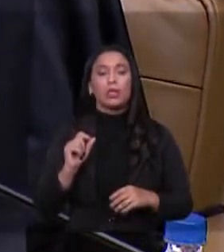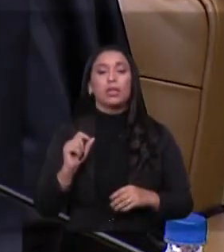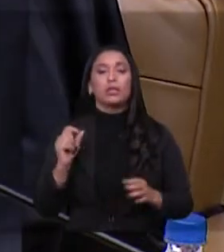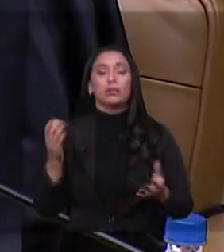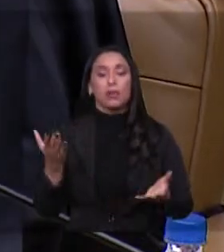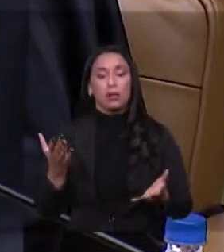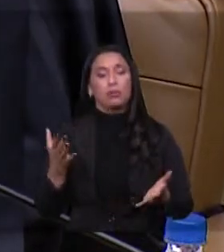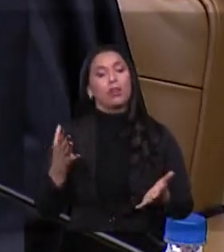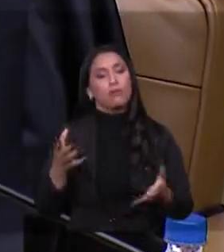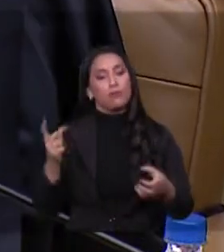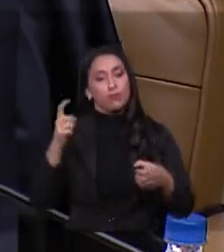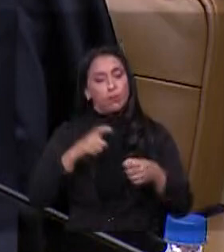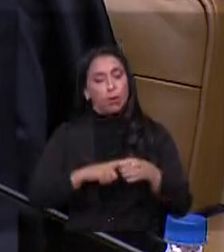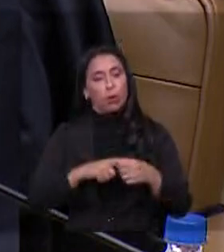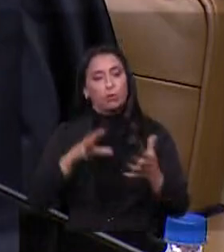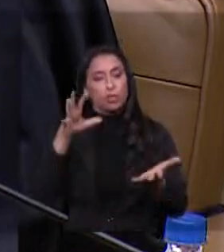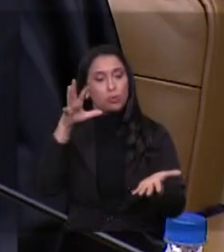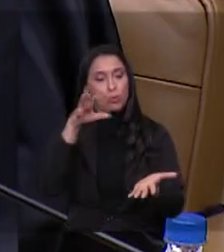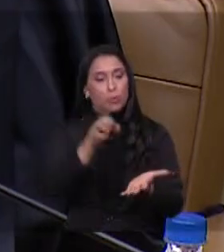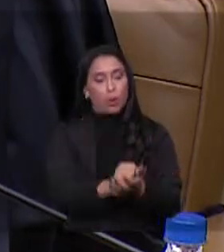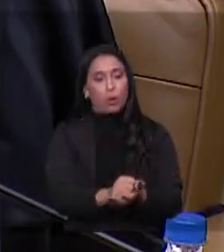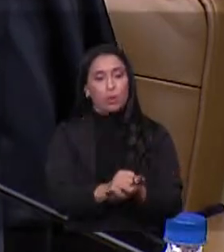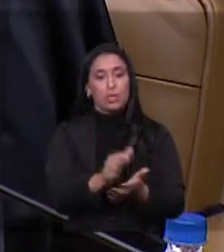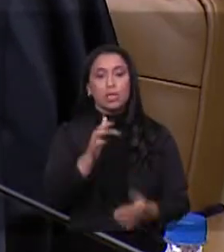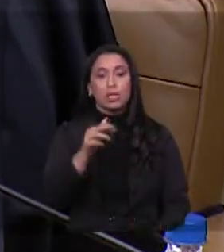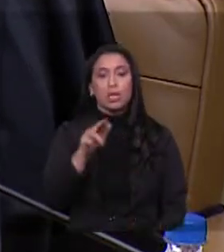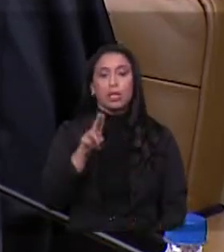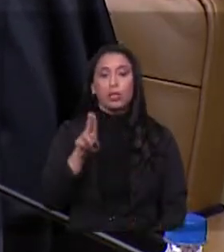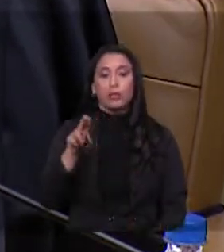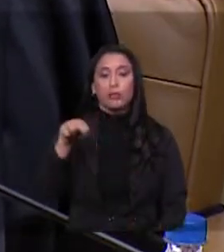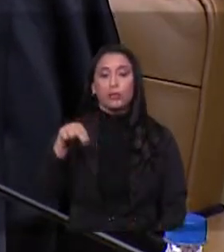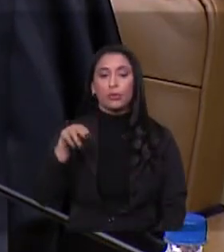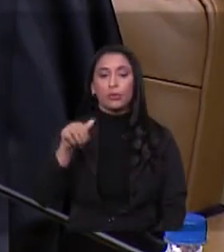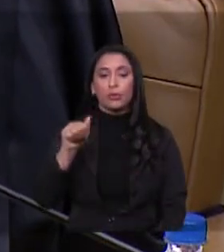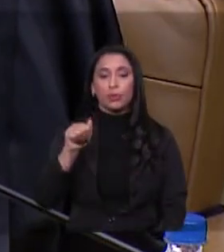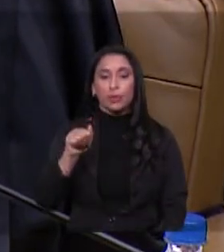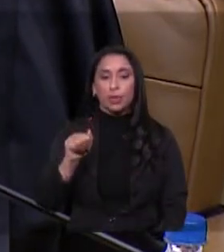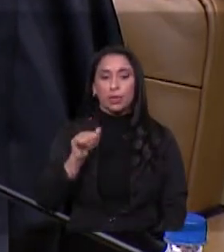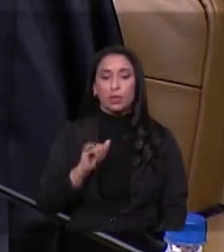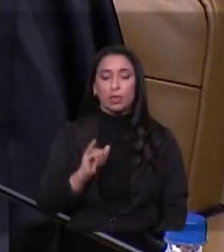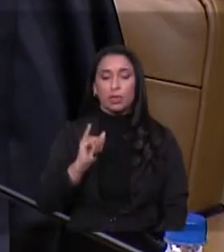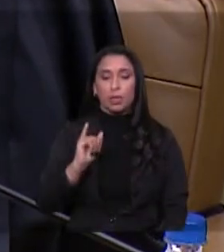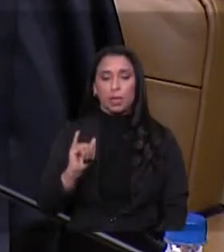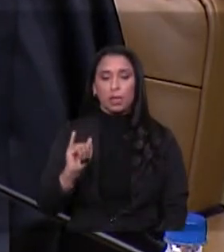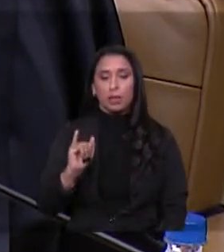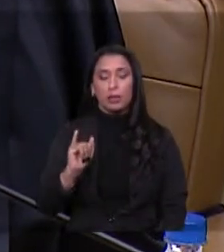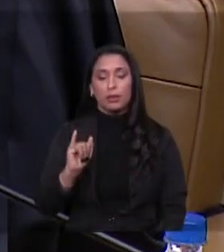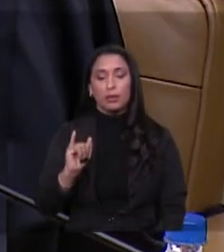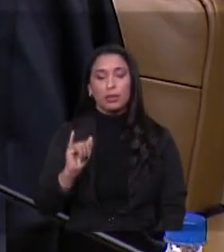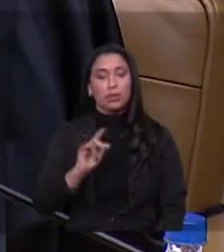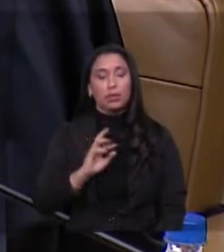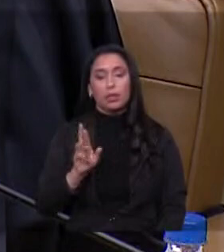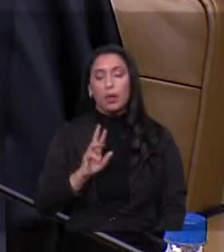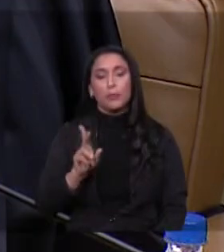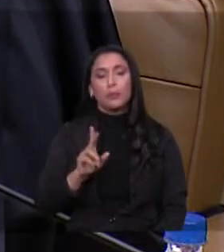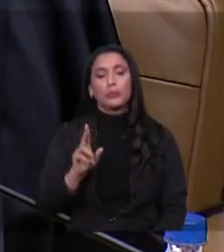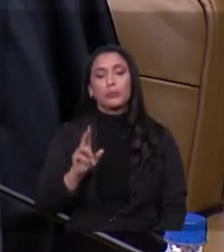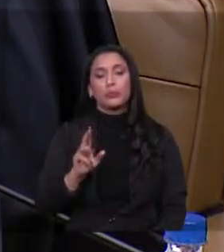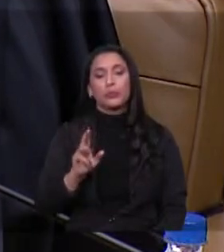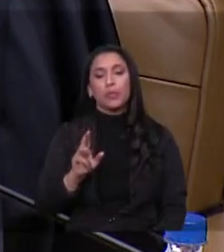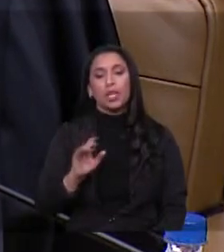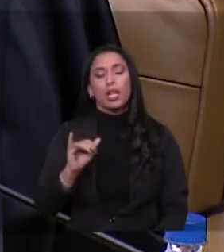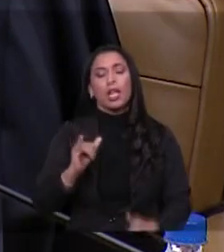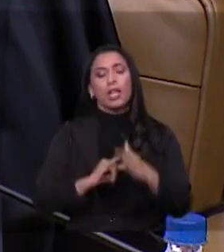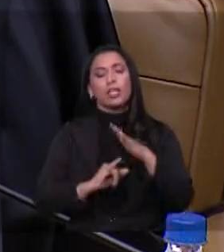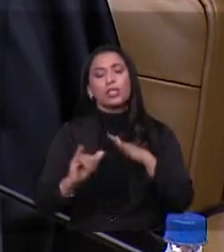de reintegração de posse pela então Fundação de Amparo ao Meio Ambiente, hoje o Instituto